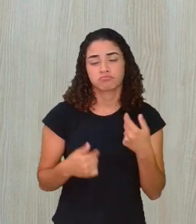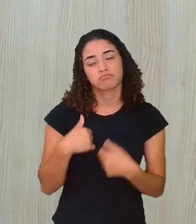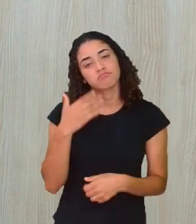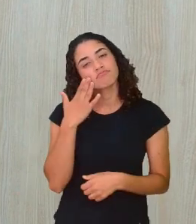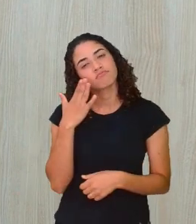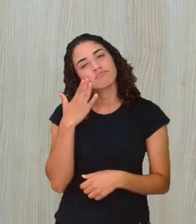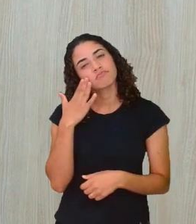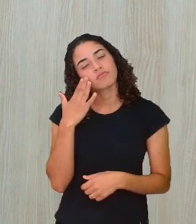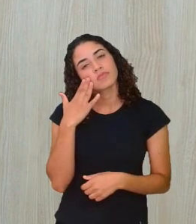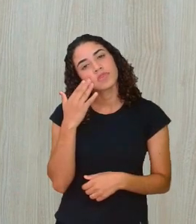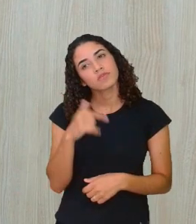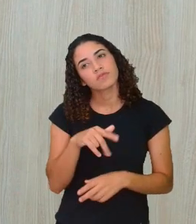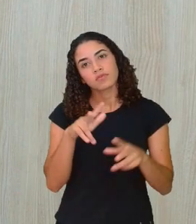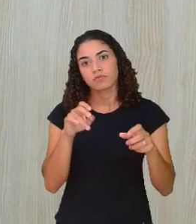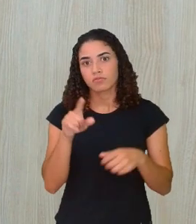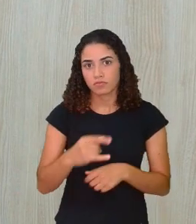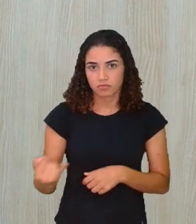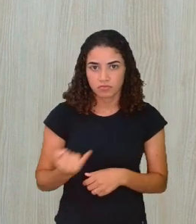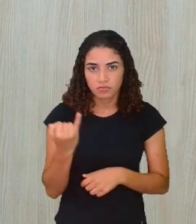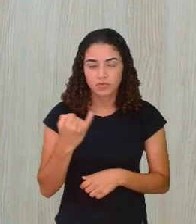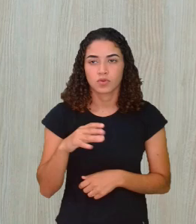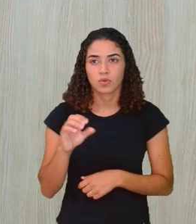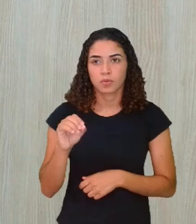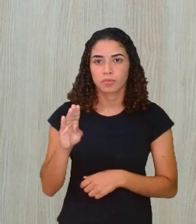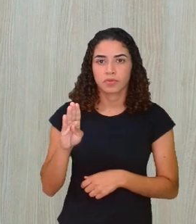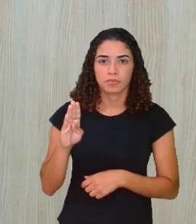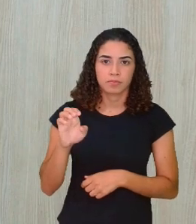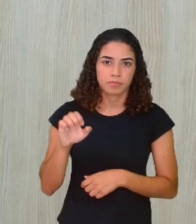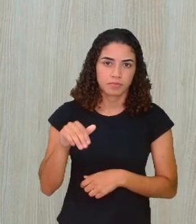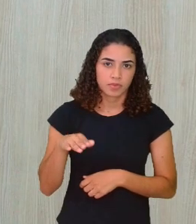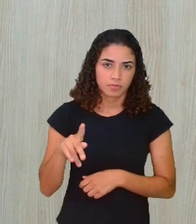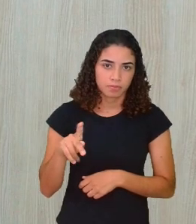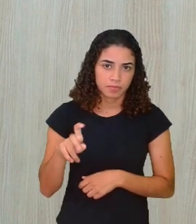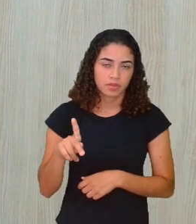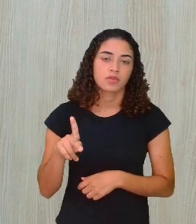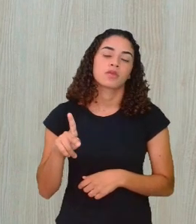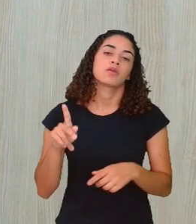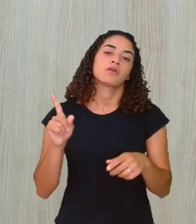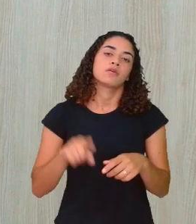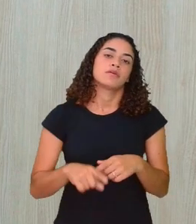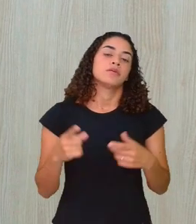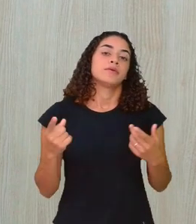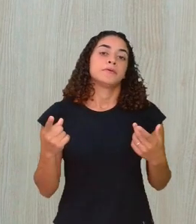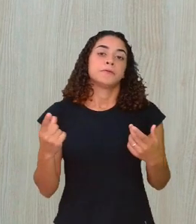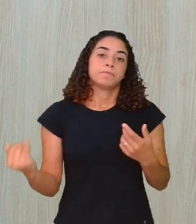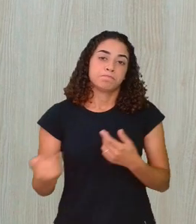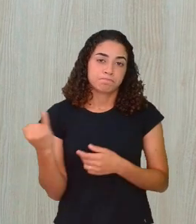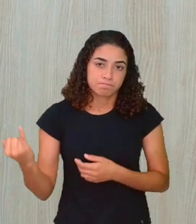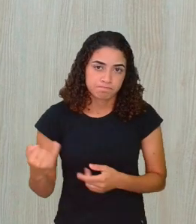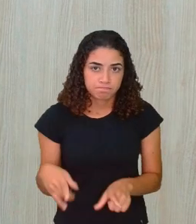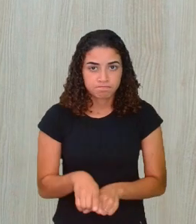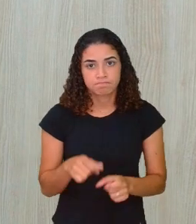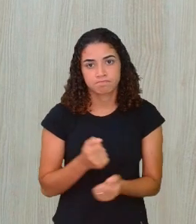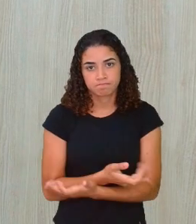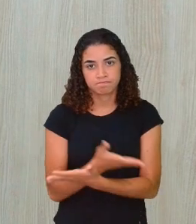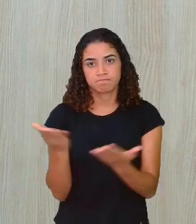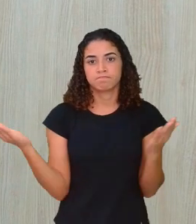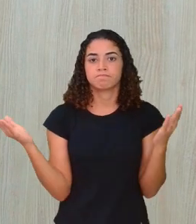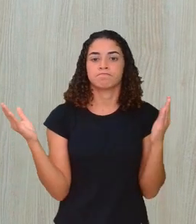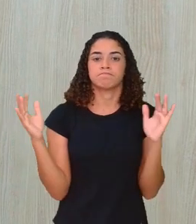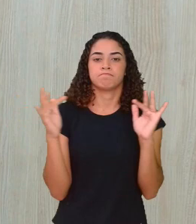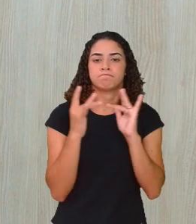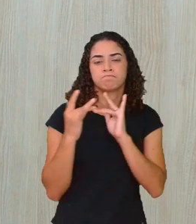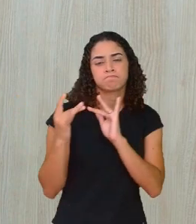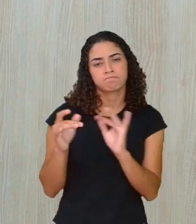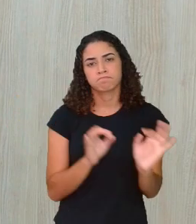que esse assunto é importante, o ABMEP é importante e vocês estão aí, né, conectados.